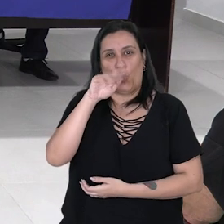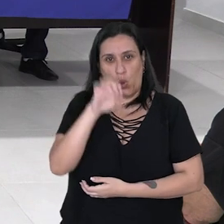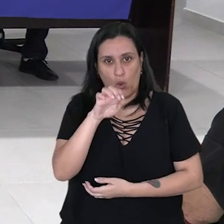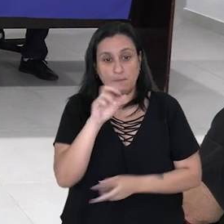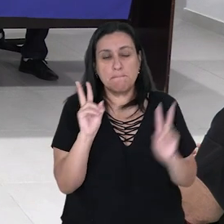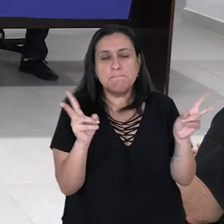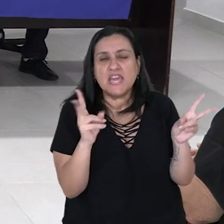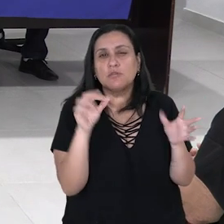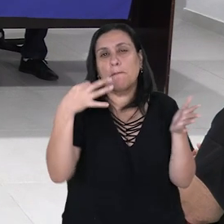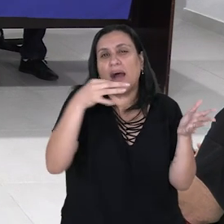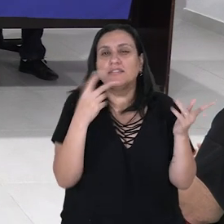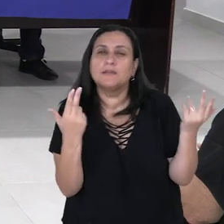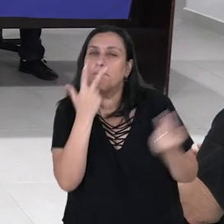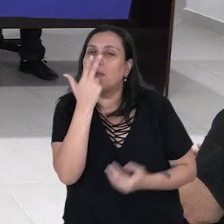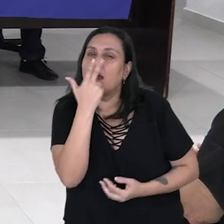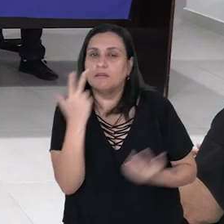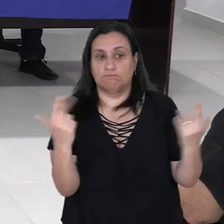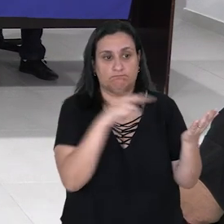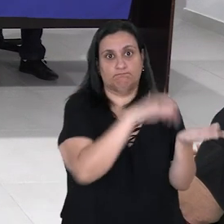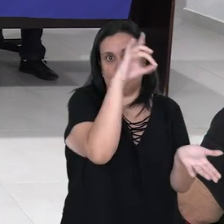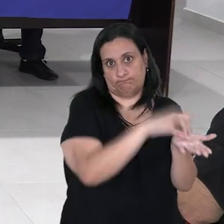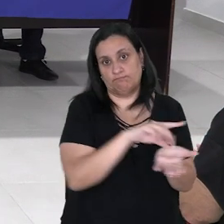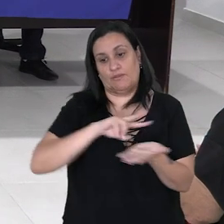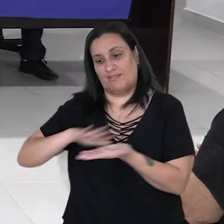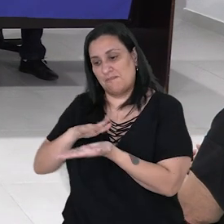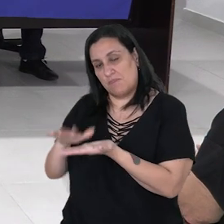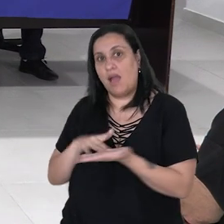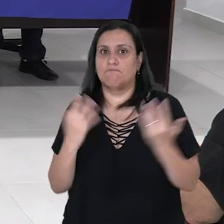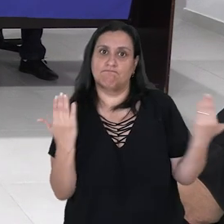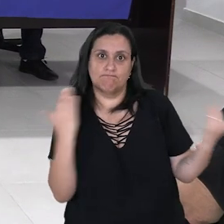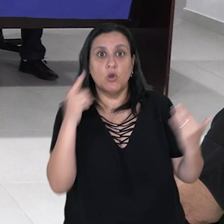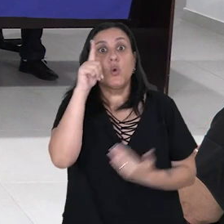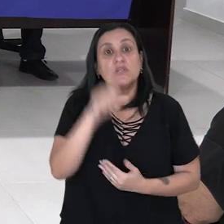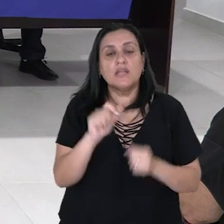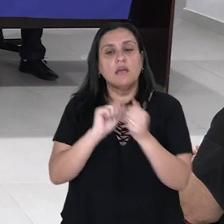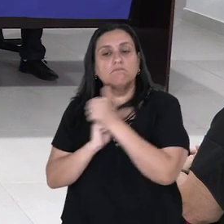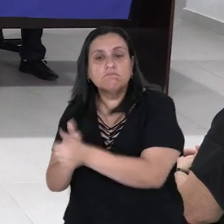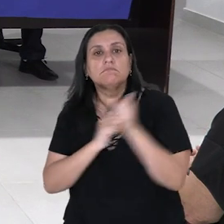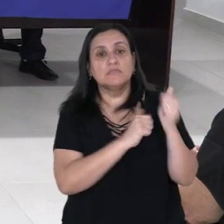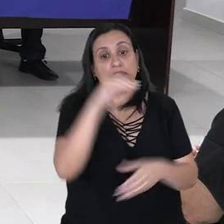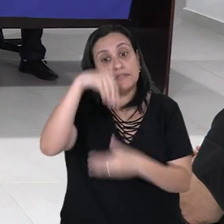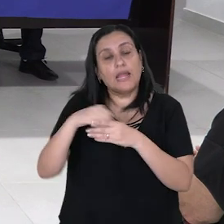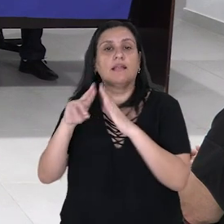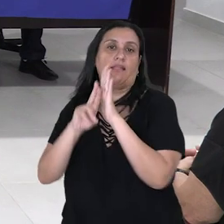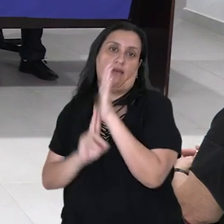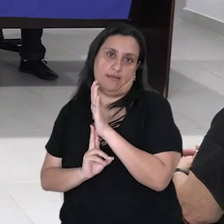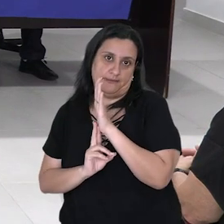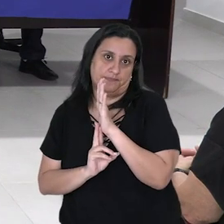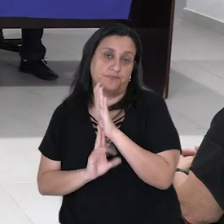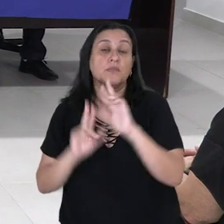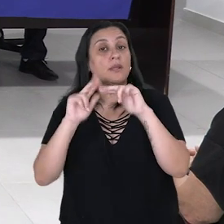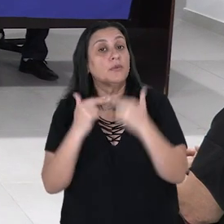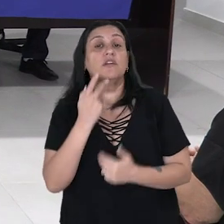aproximadamente o mesmo número de páginas. Então, para ficar uma divisão correta dentro das nossas normas. Então,